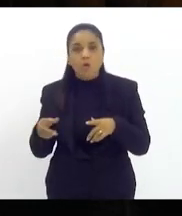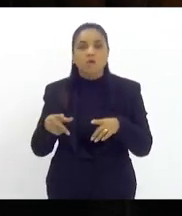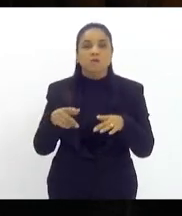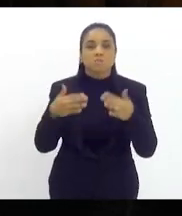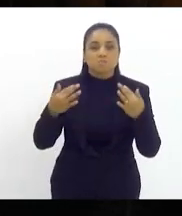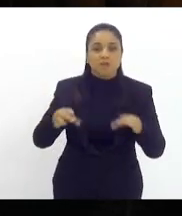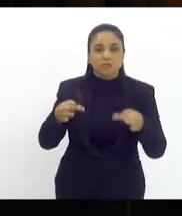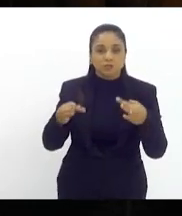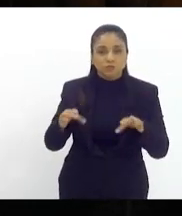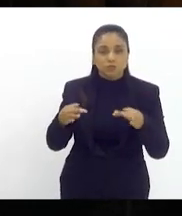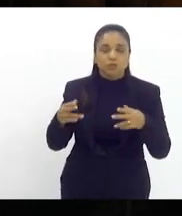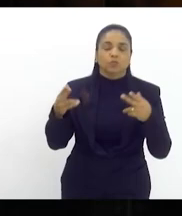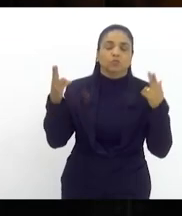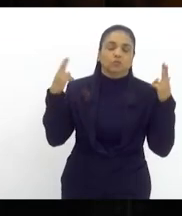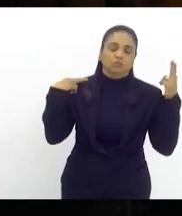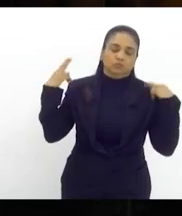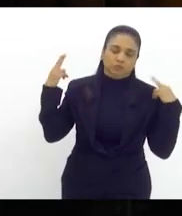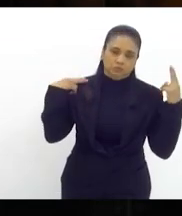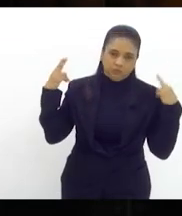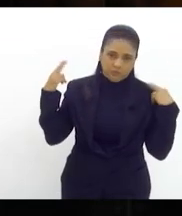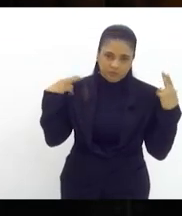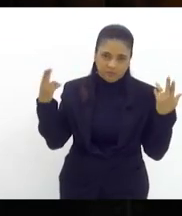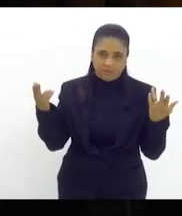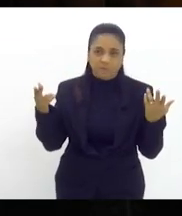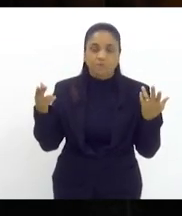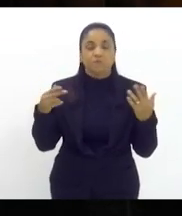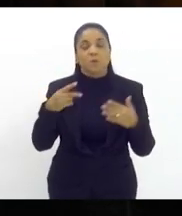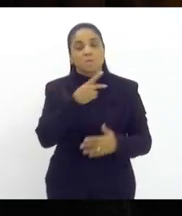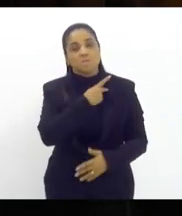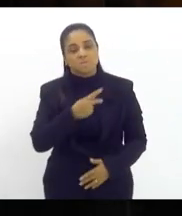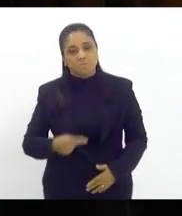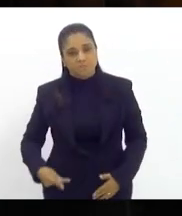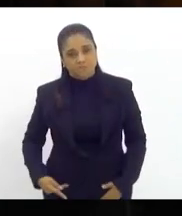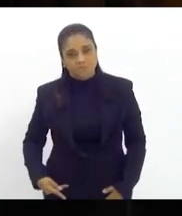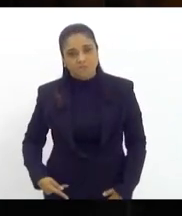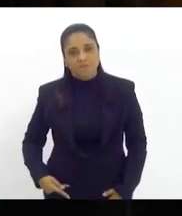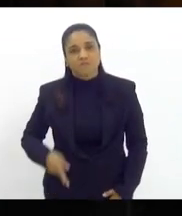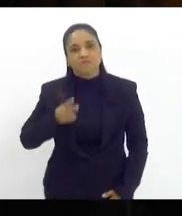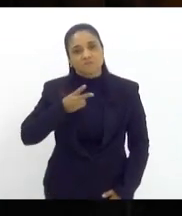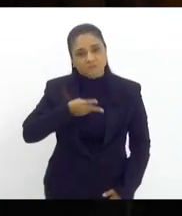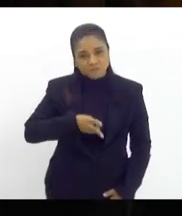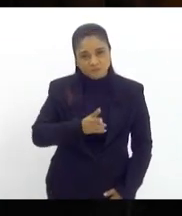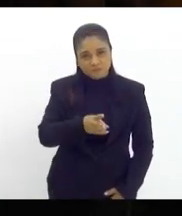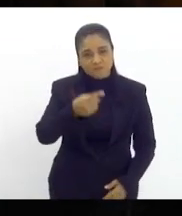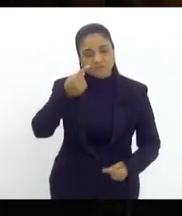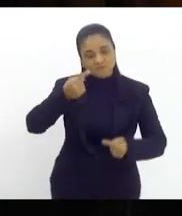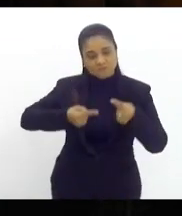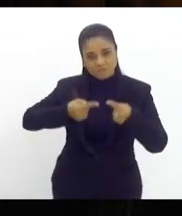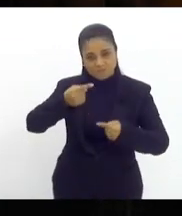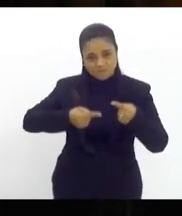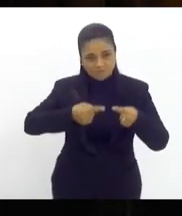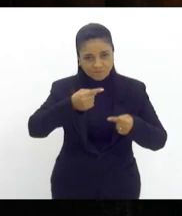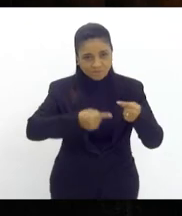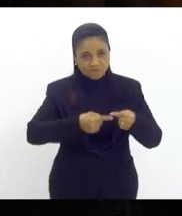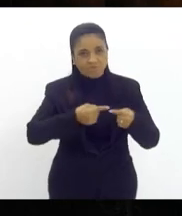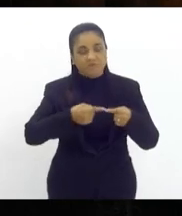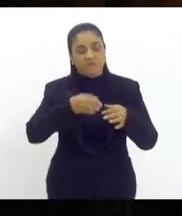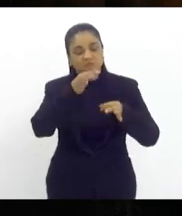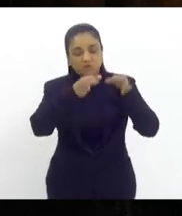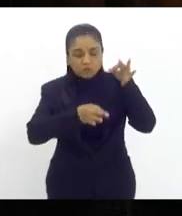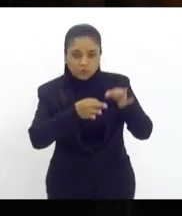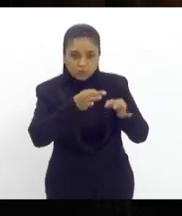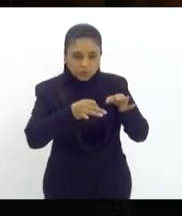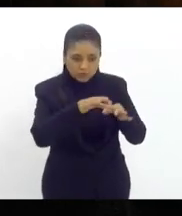rodoviários então presidenta vou continuar fazendo essa disputa no campo da justiça